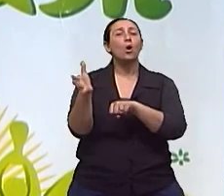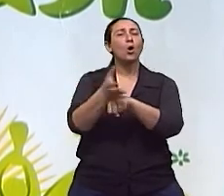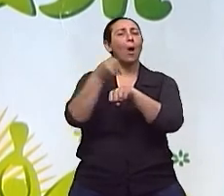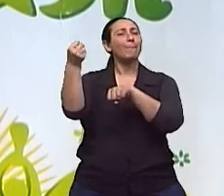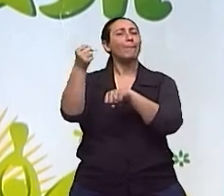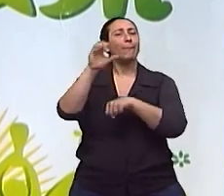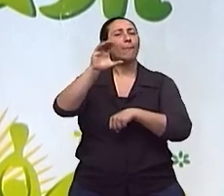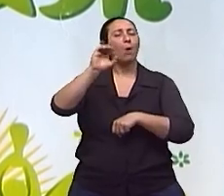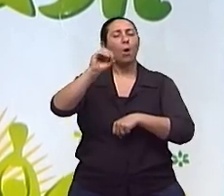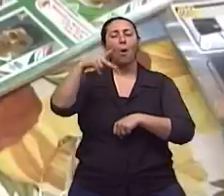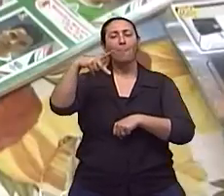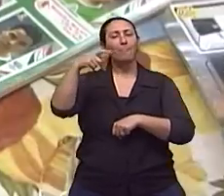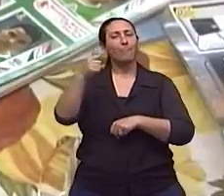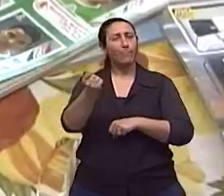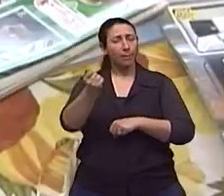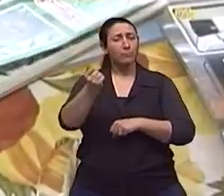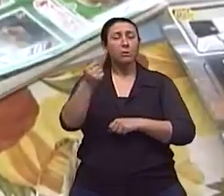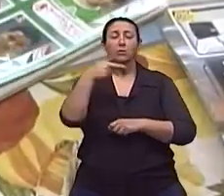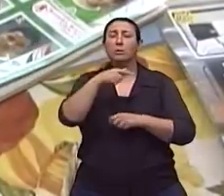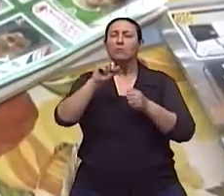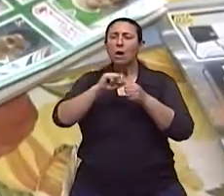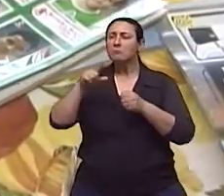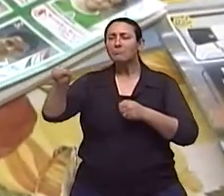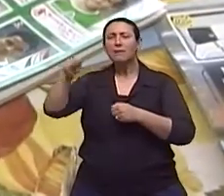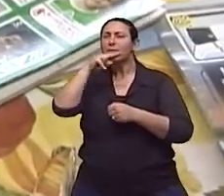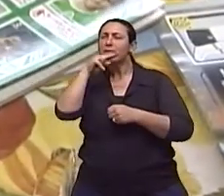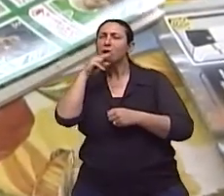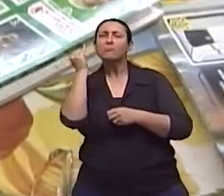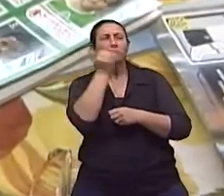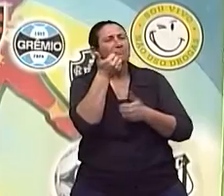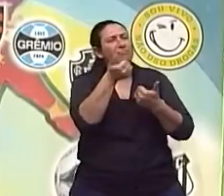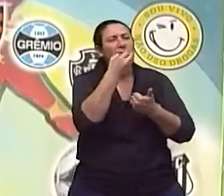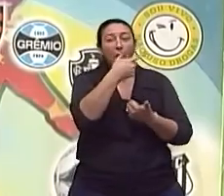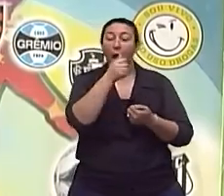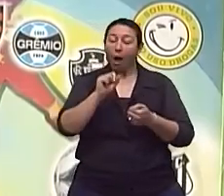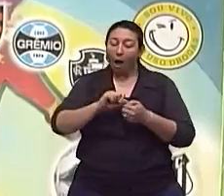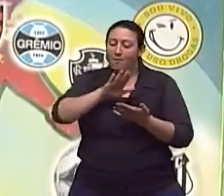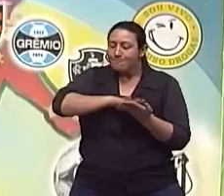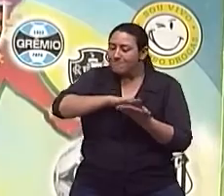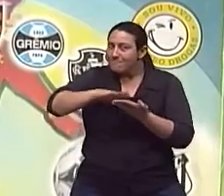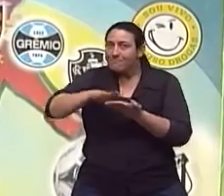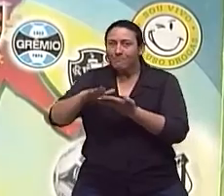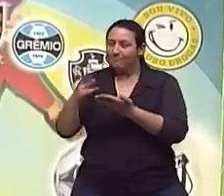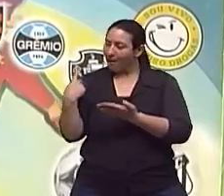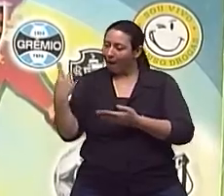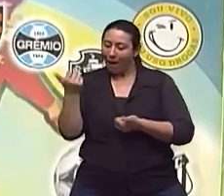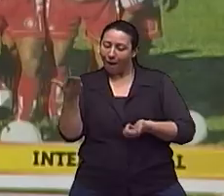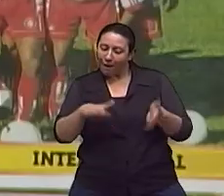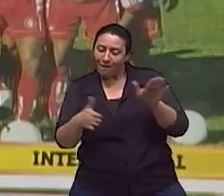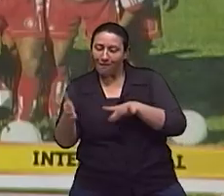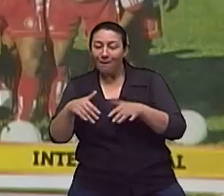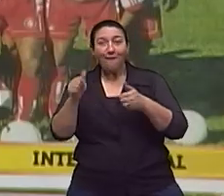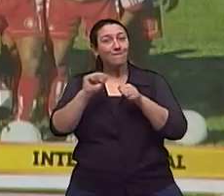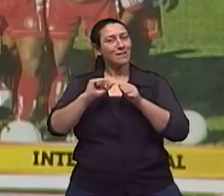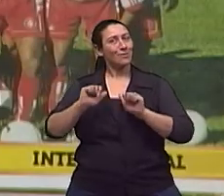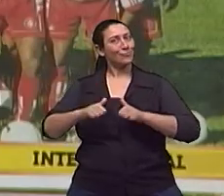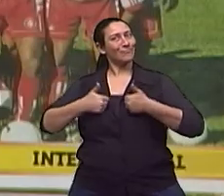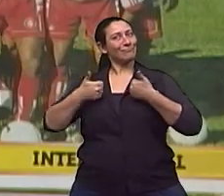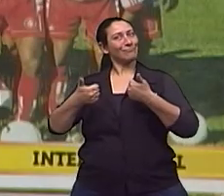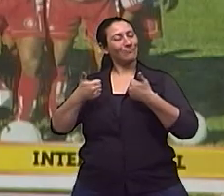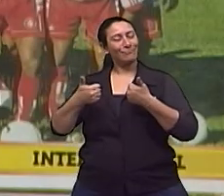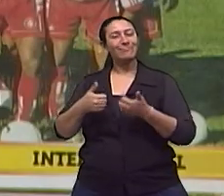do Mundo foram incentivados pelos netos e revelam que a atividade Foi algo que deu muita alegria e aumentou a